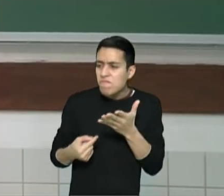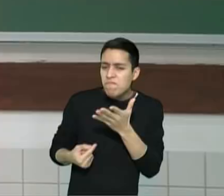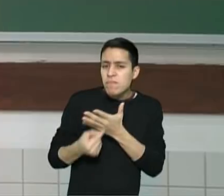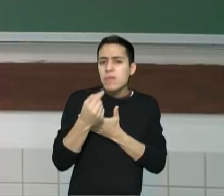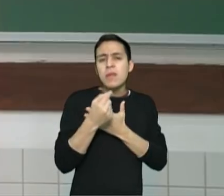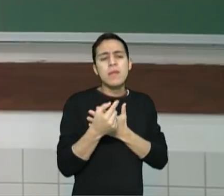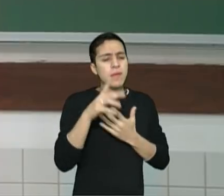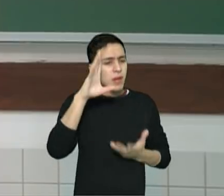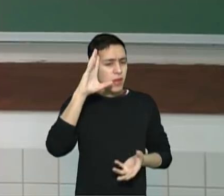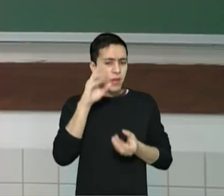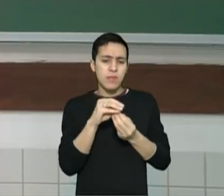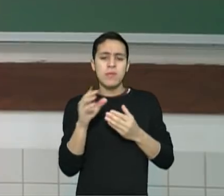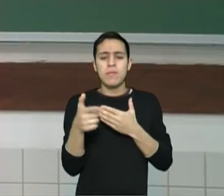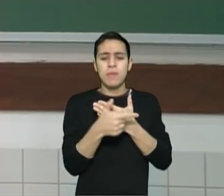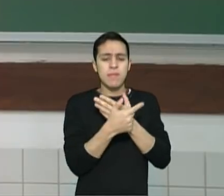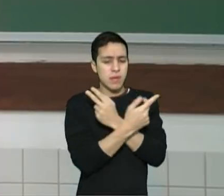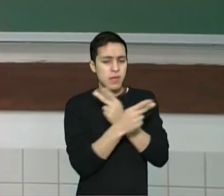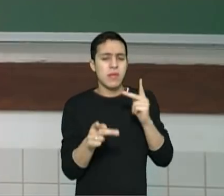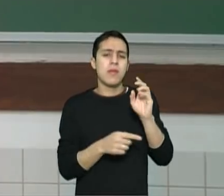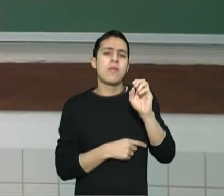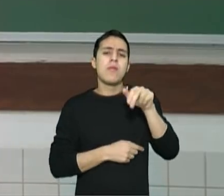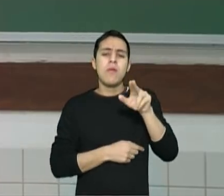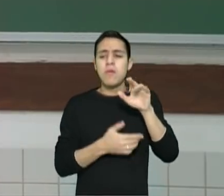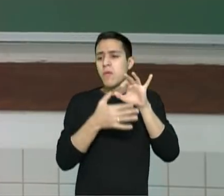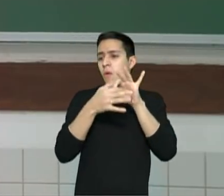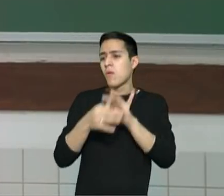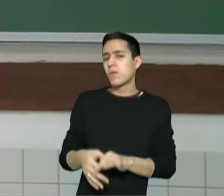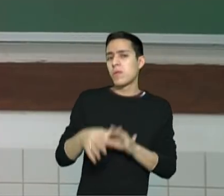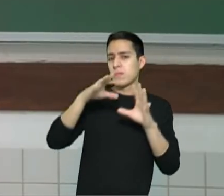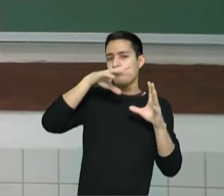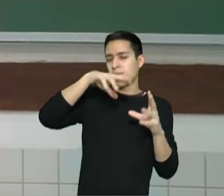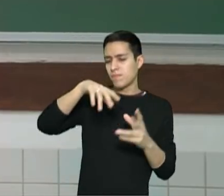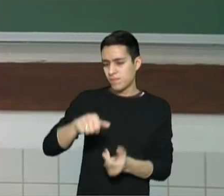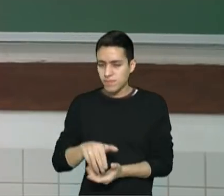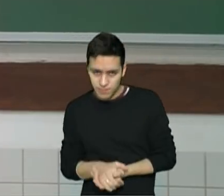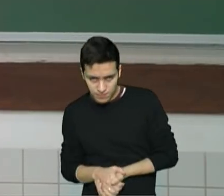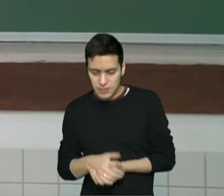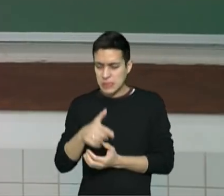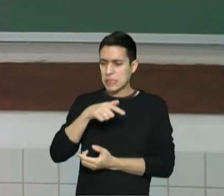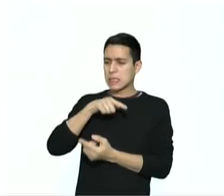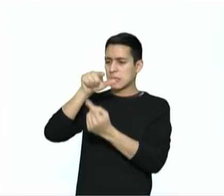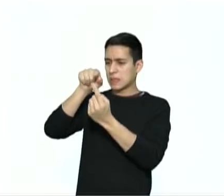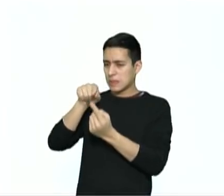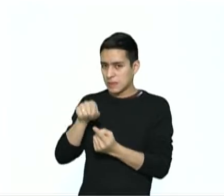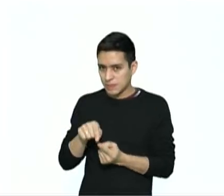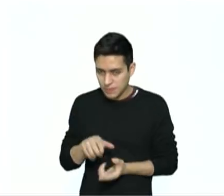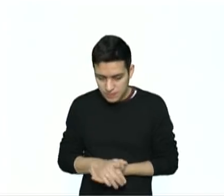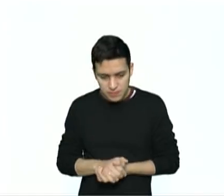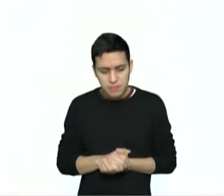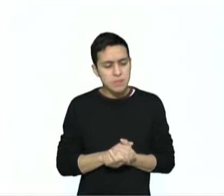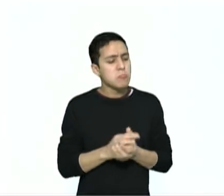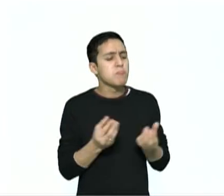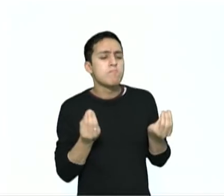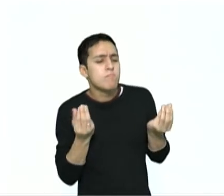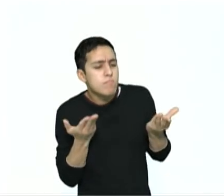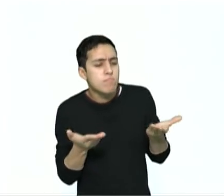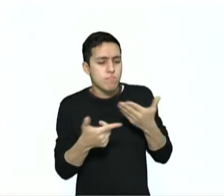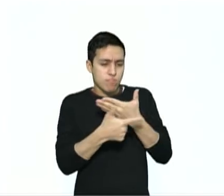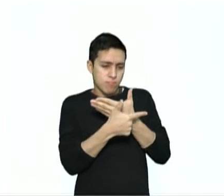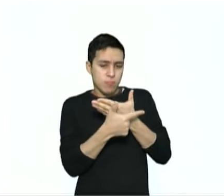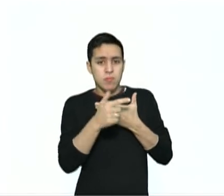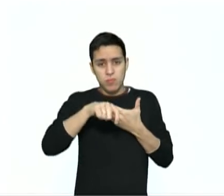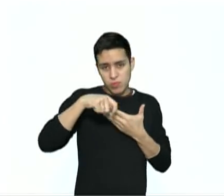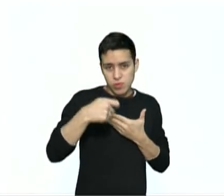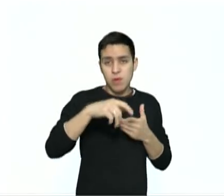realmente o papel dela no cenário mundial. Então, como objetivos temos o reconhecimento do papel da ONU em questões de